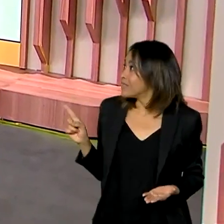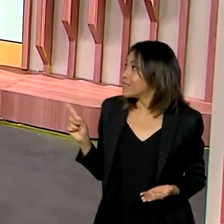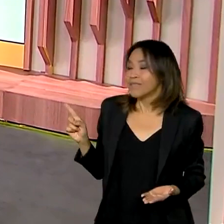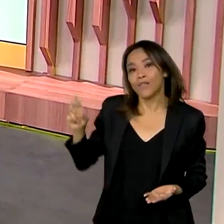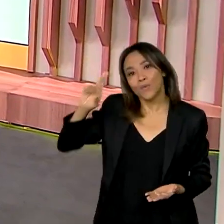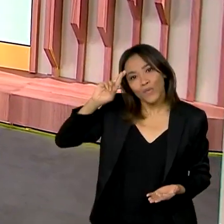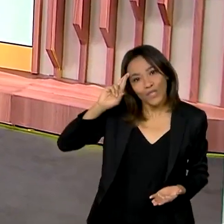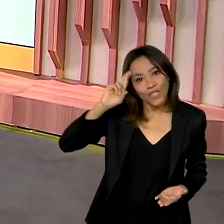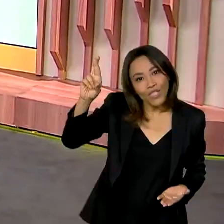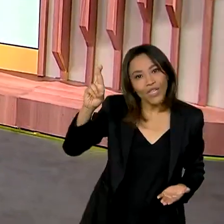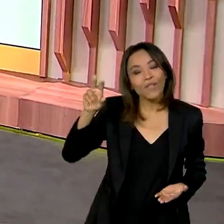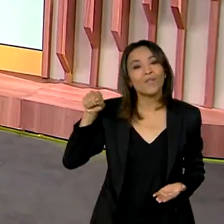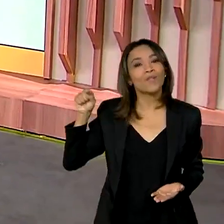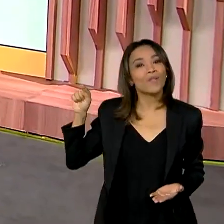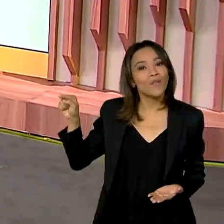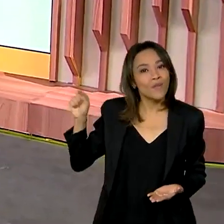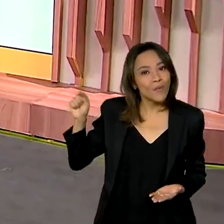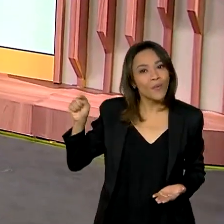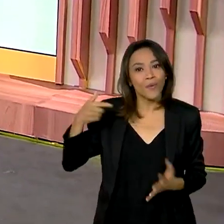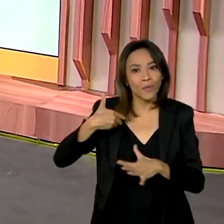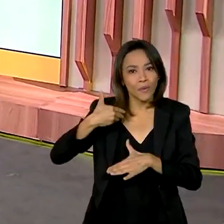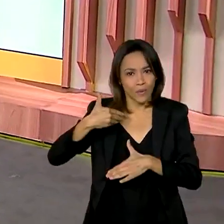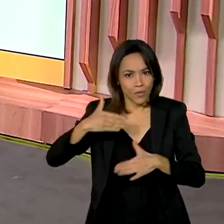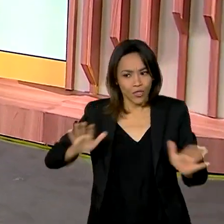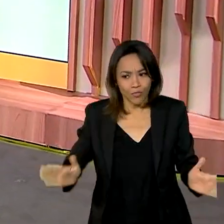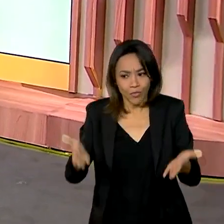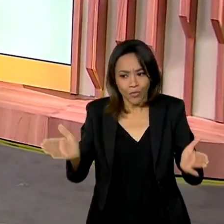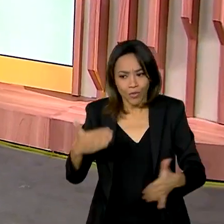de desenvolvimento da Rede Federal de Educação